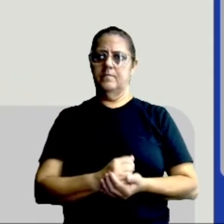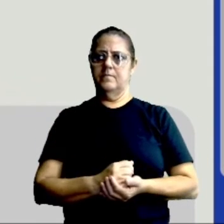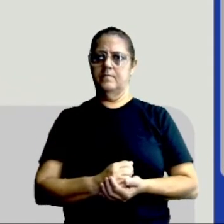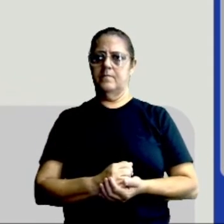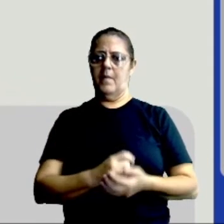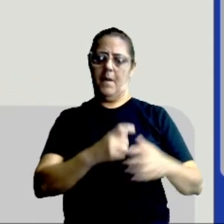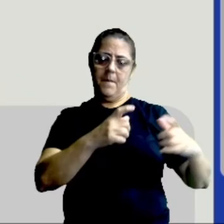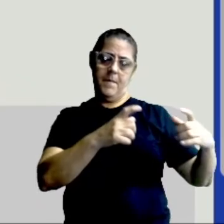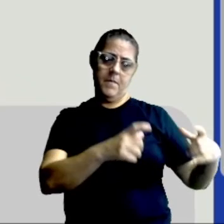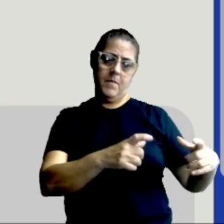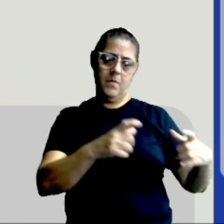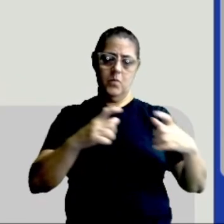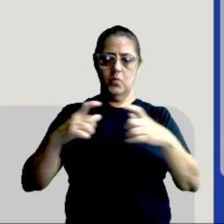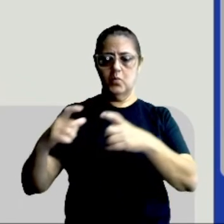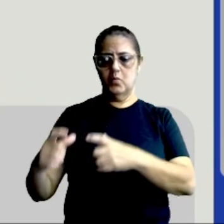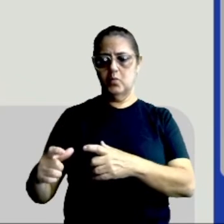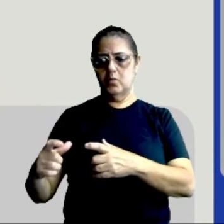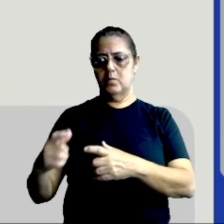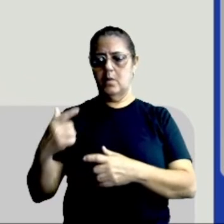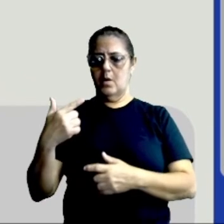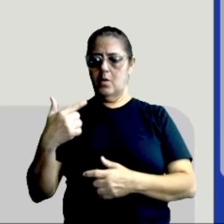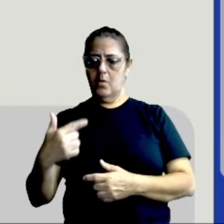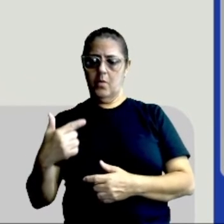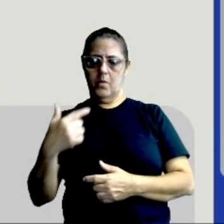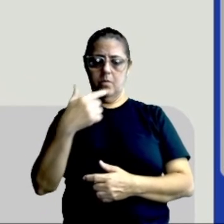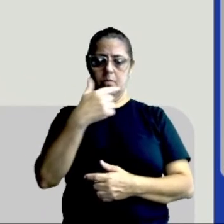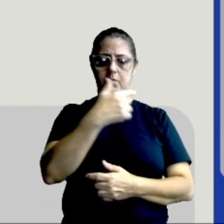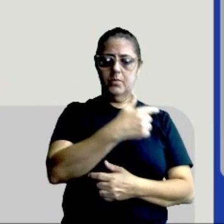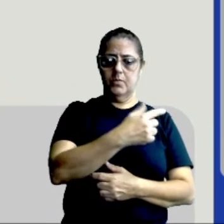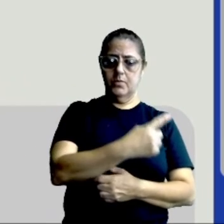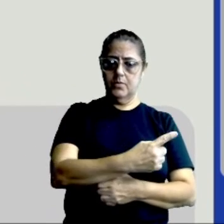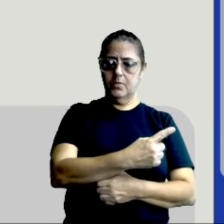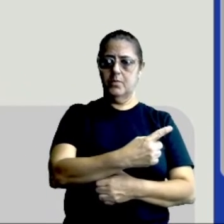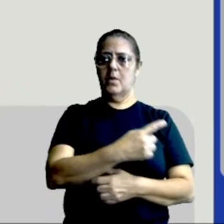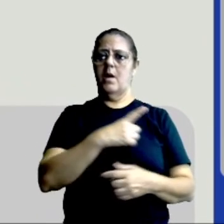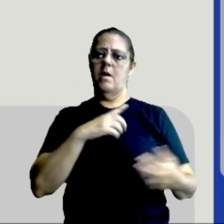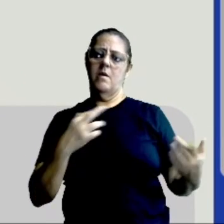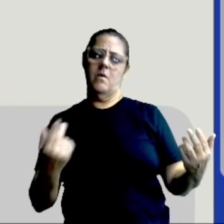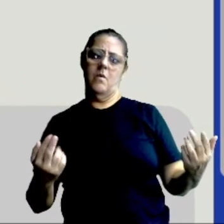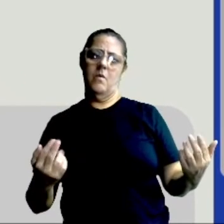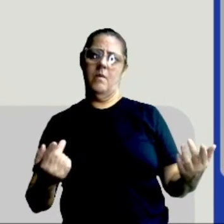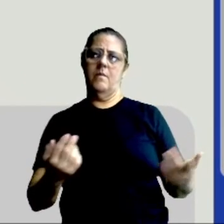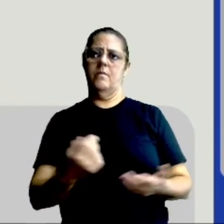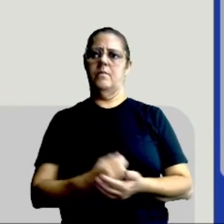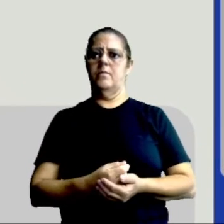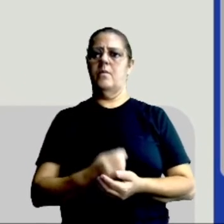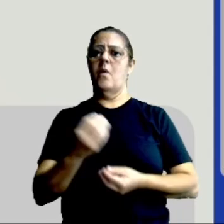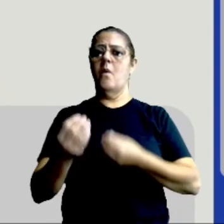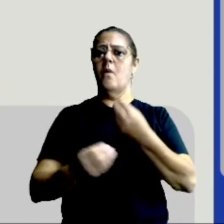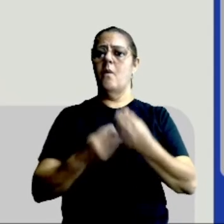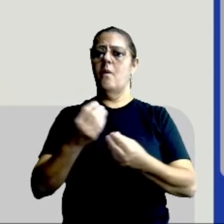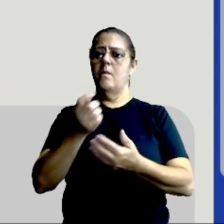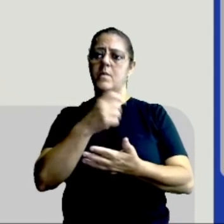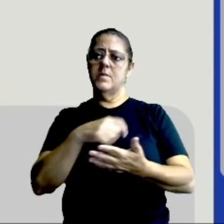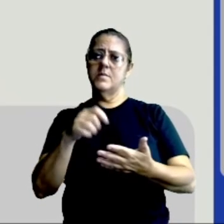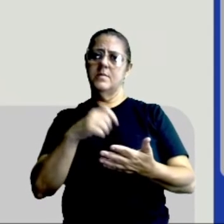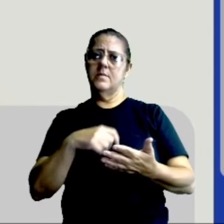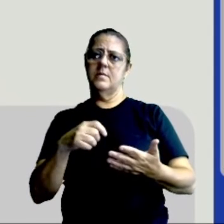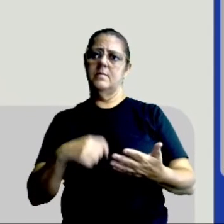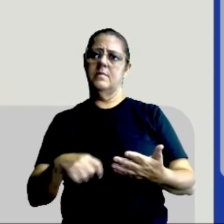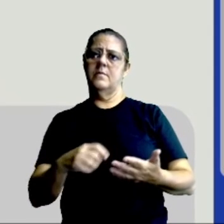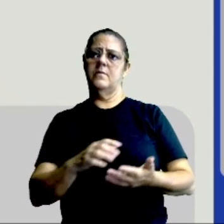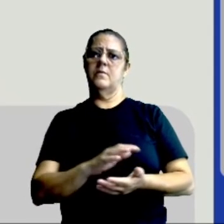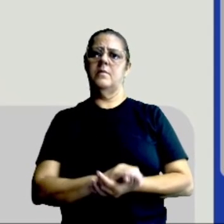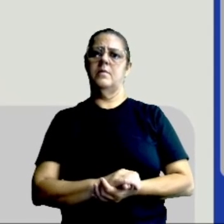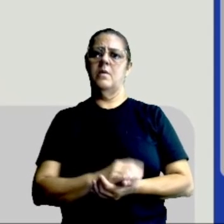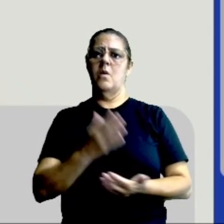peso no prato 2 é o mesmo. Peso no prato 2. Pronto. Então, como é que a gente escreveria em